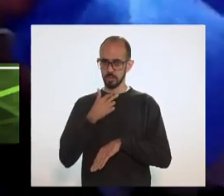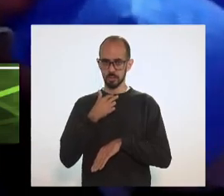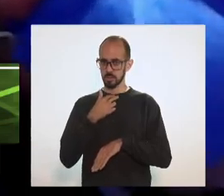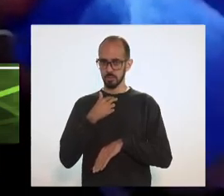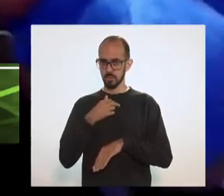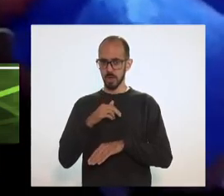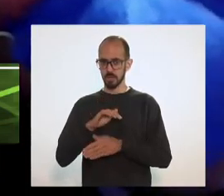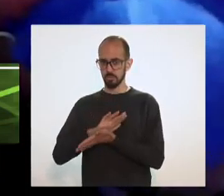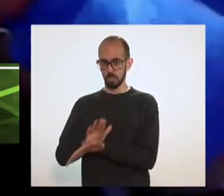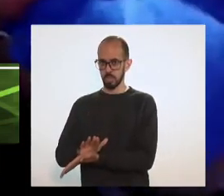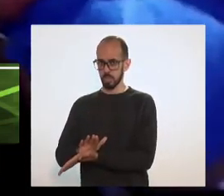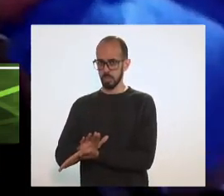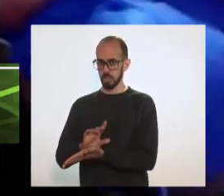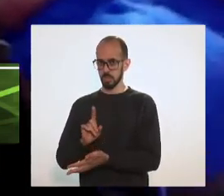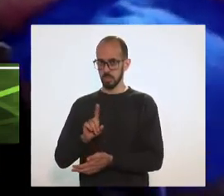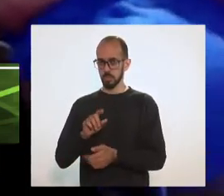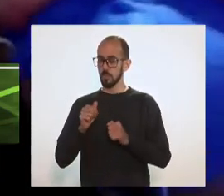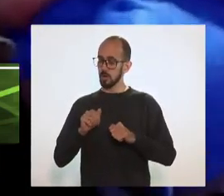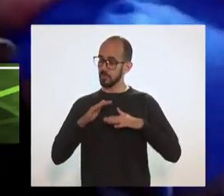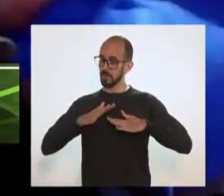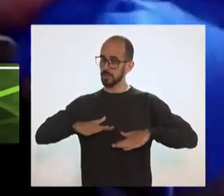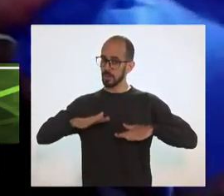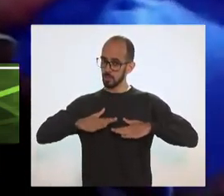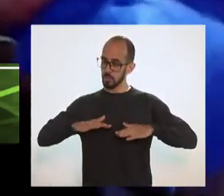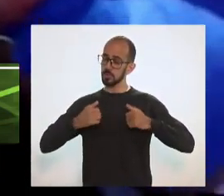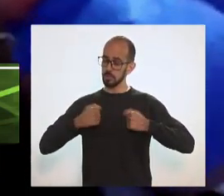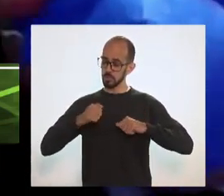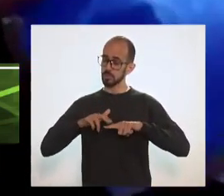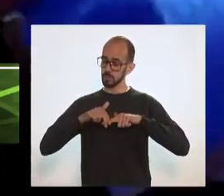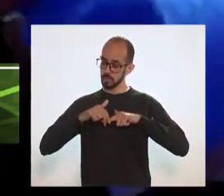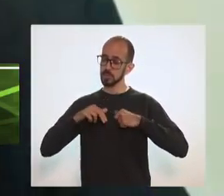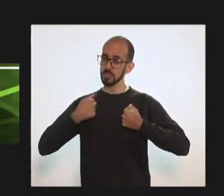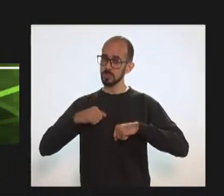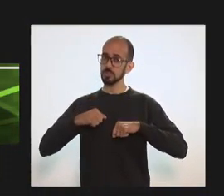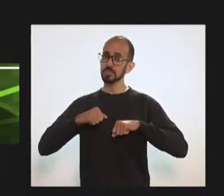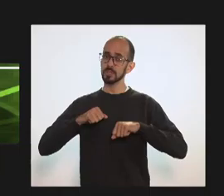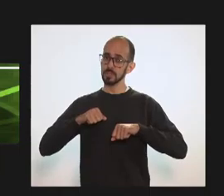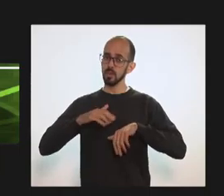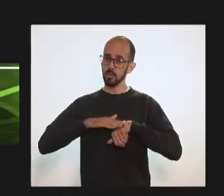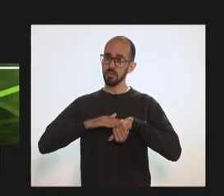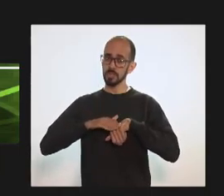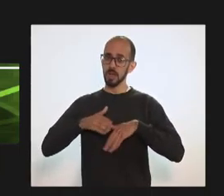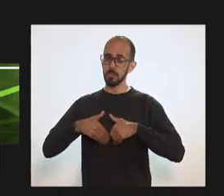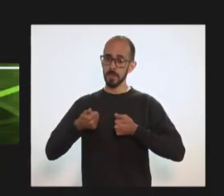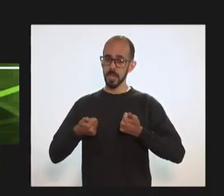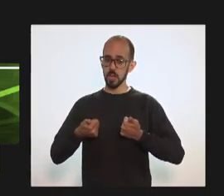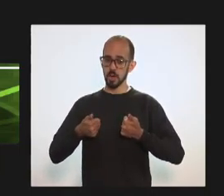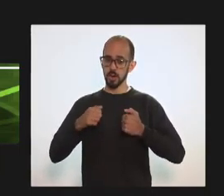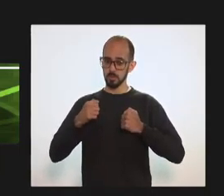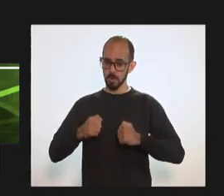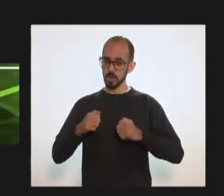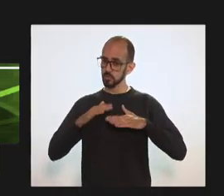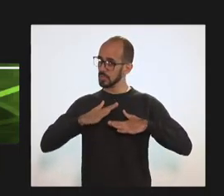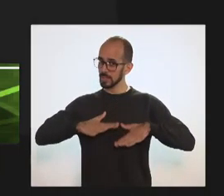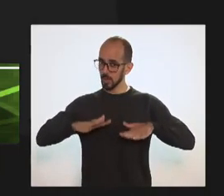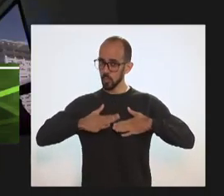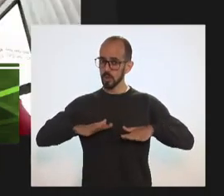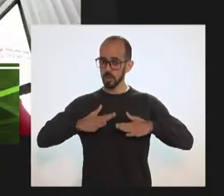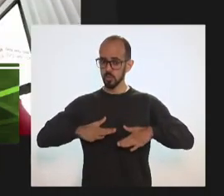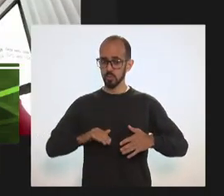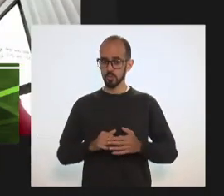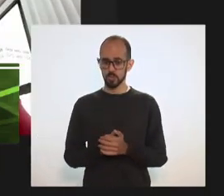Doutor Luiz Paulo, quando o gado é exportado, tem todo um cuidado com o bem-estar animal. Não